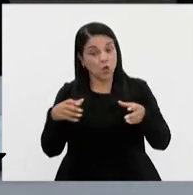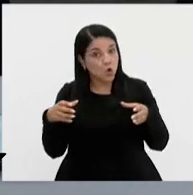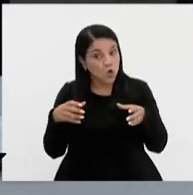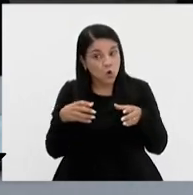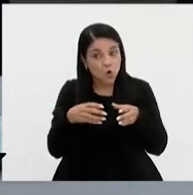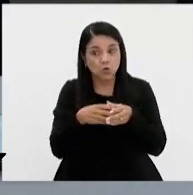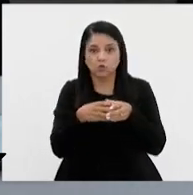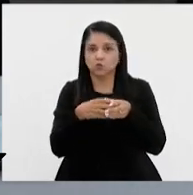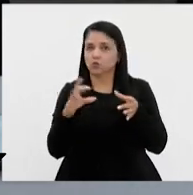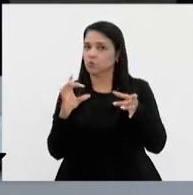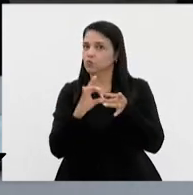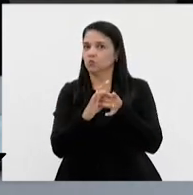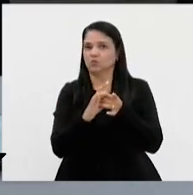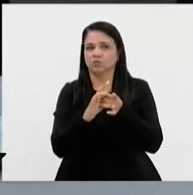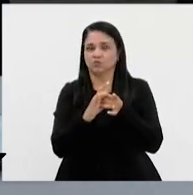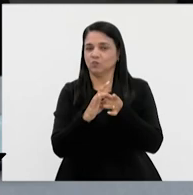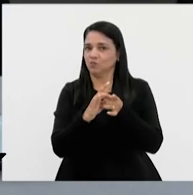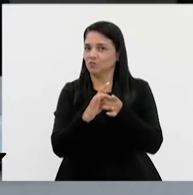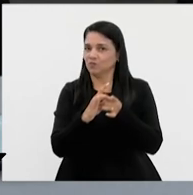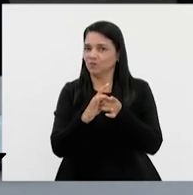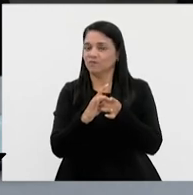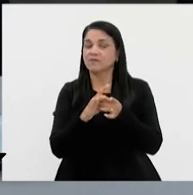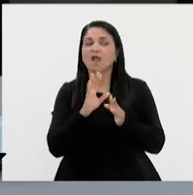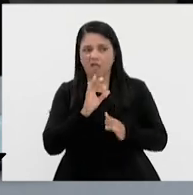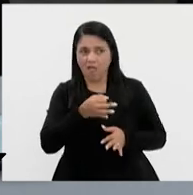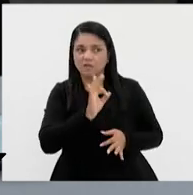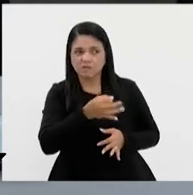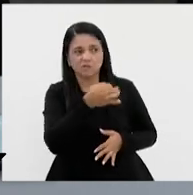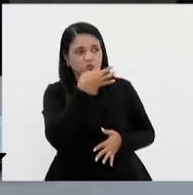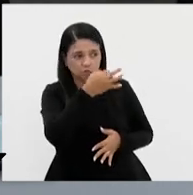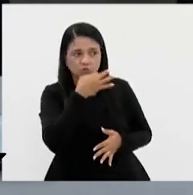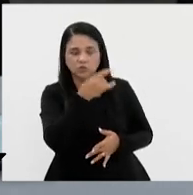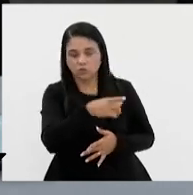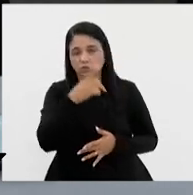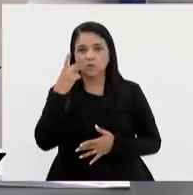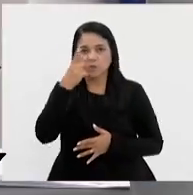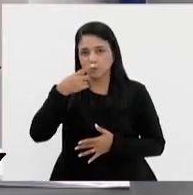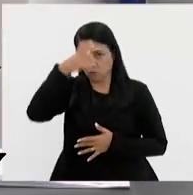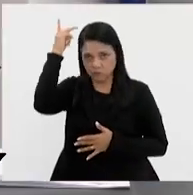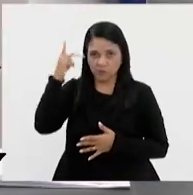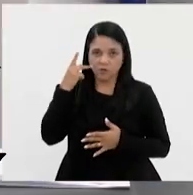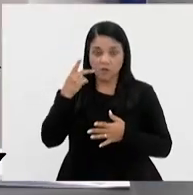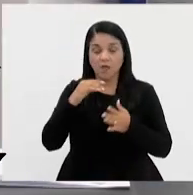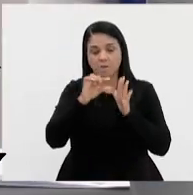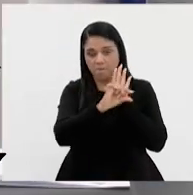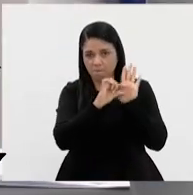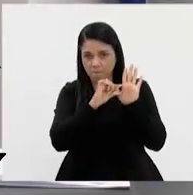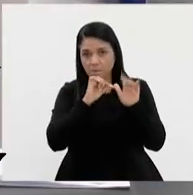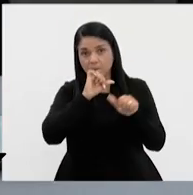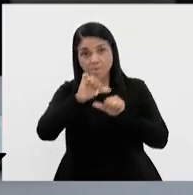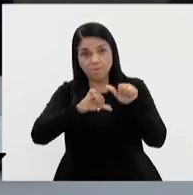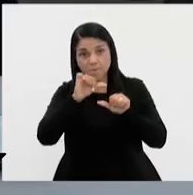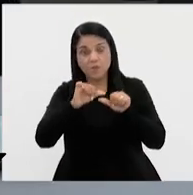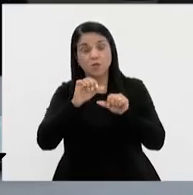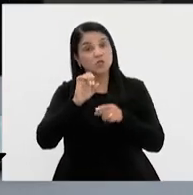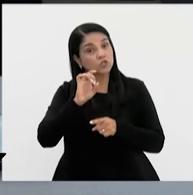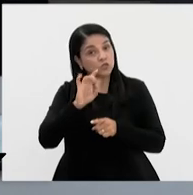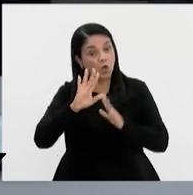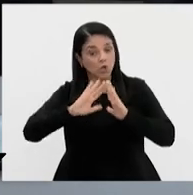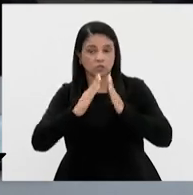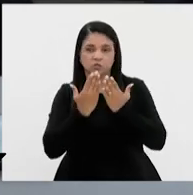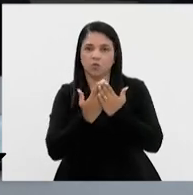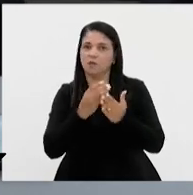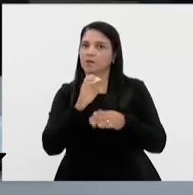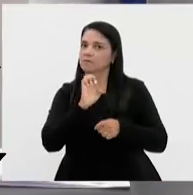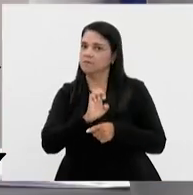não é. Eu acho que essa sugestão do Luiz Paulo é certa, é boa. E aí a ideia é fazer o quê? Alterar a emenda? É só dizer que é do Estado, para não...